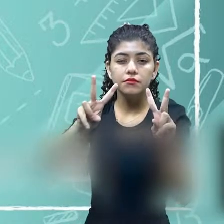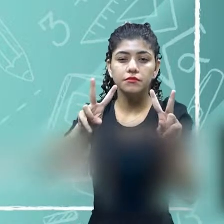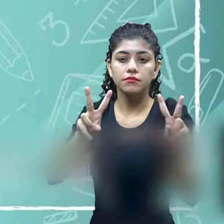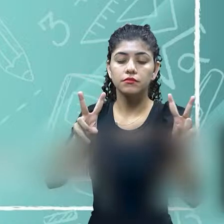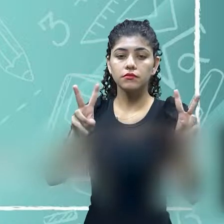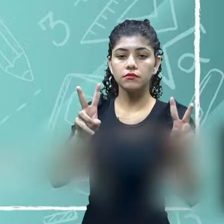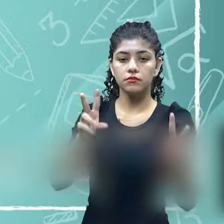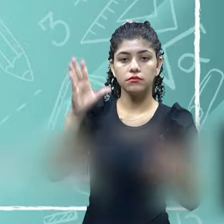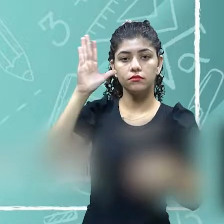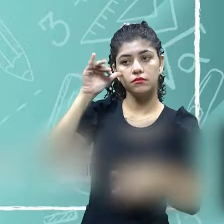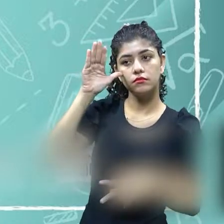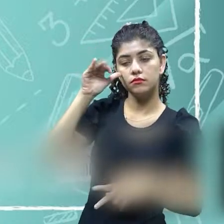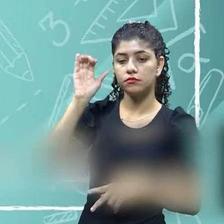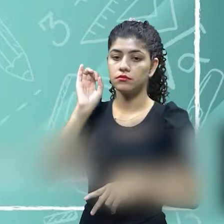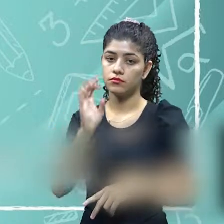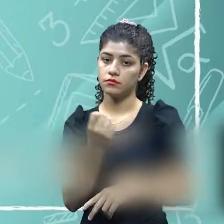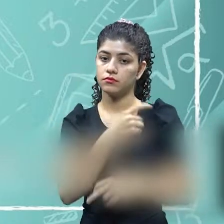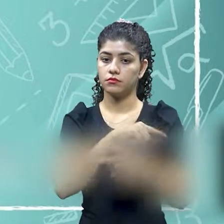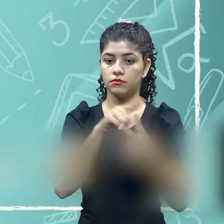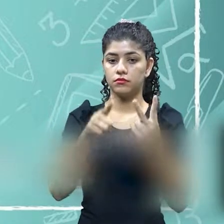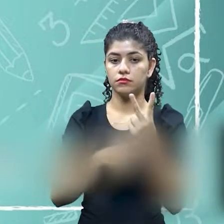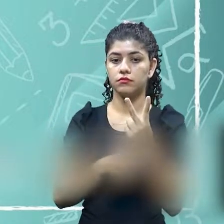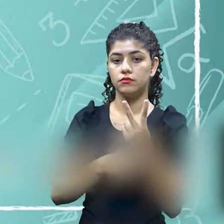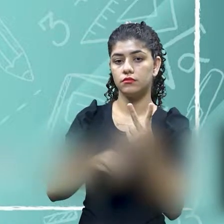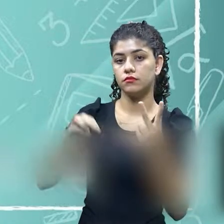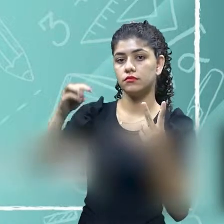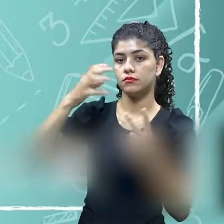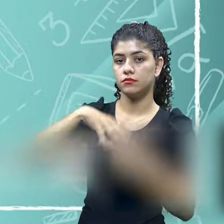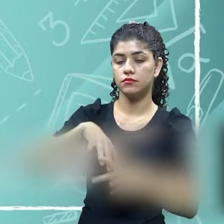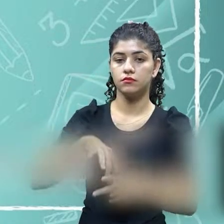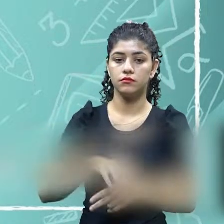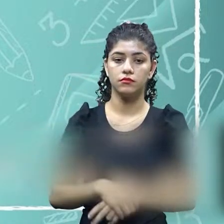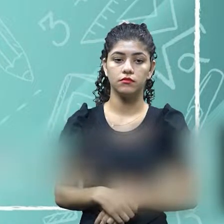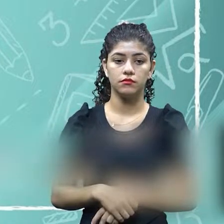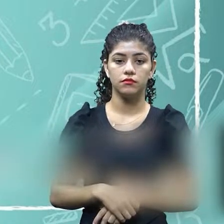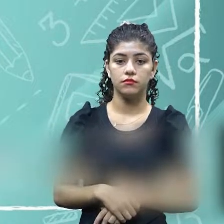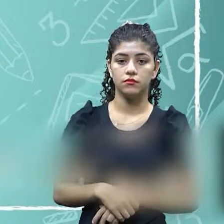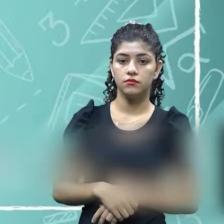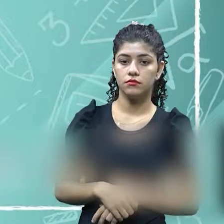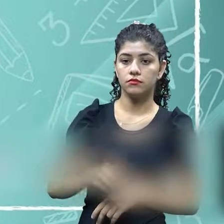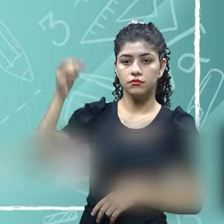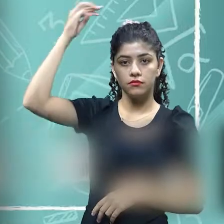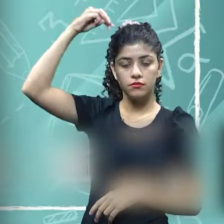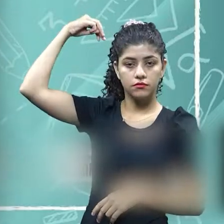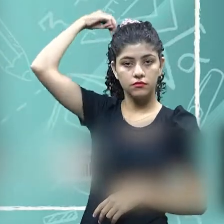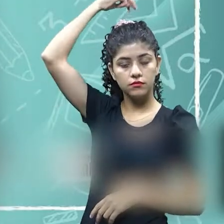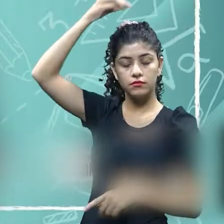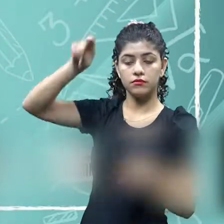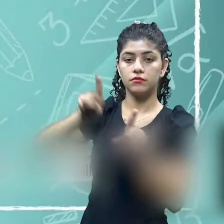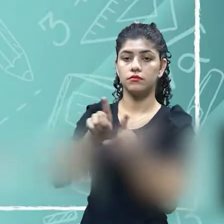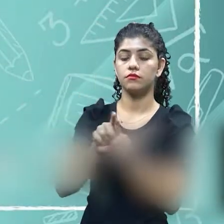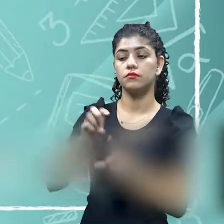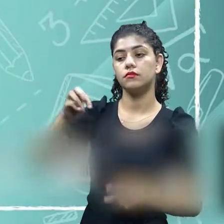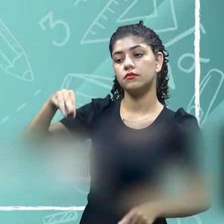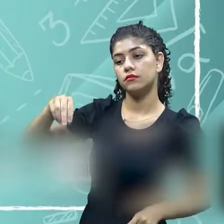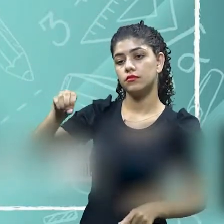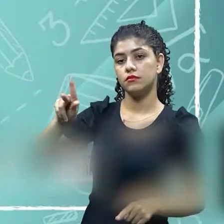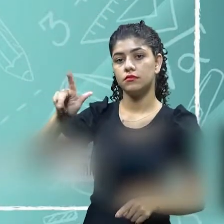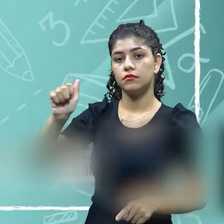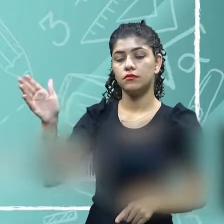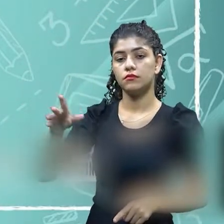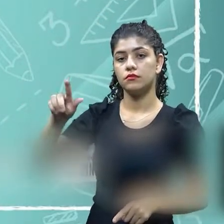Então até o momento na Mercosul temos 2 países observadores, que é o México e a Nova Zelândia. Agora vamos ver aqui